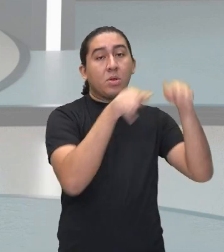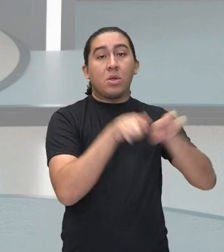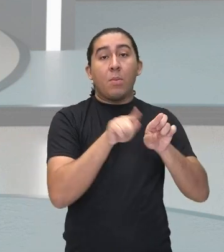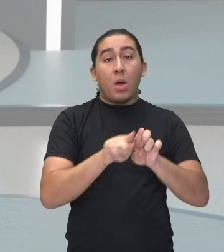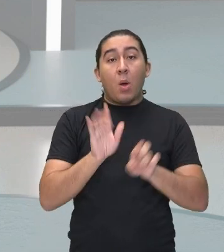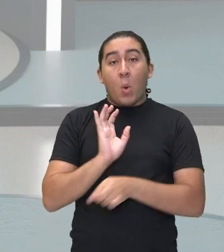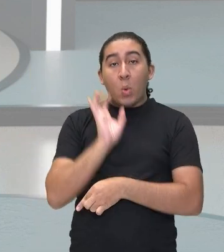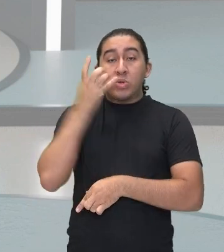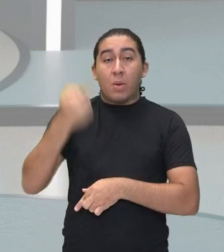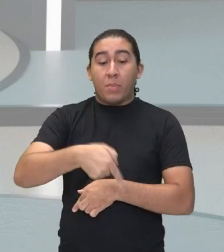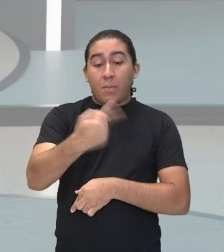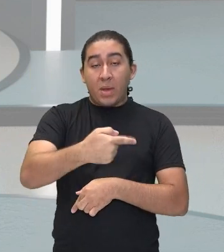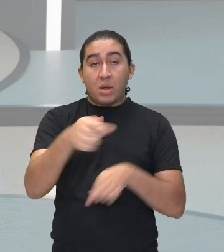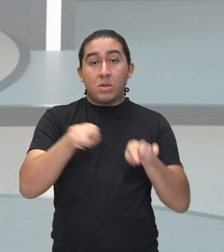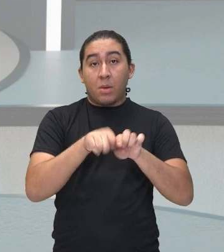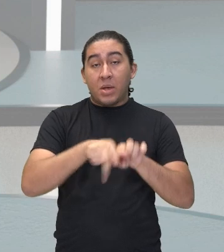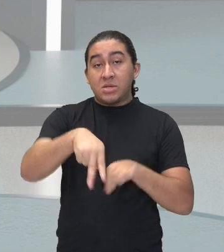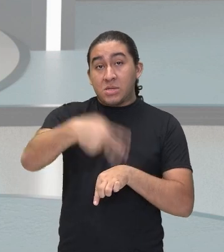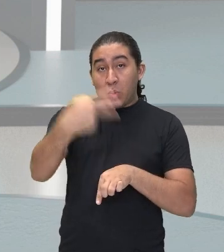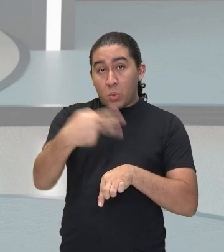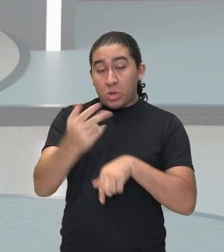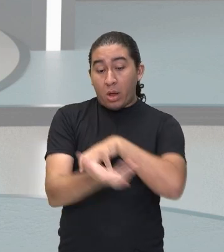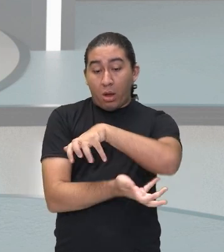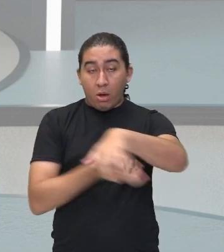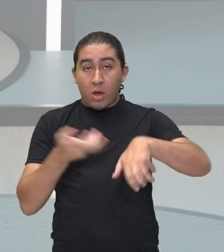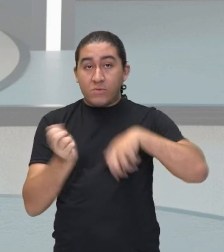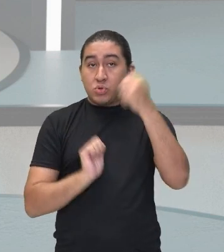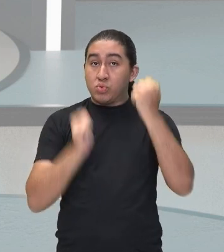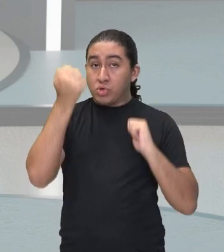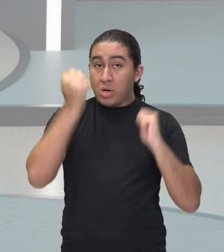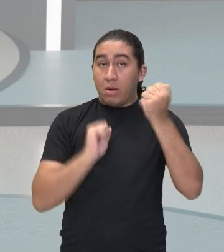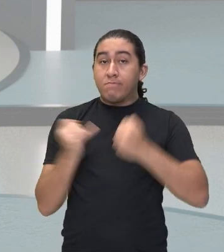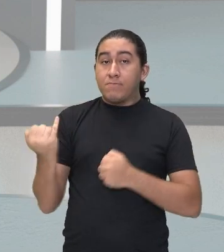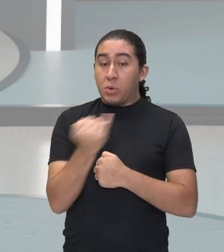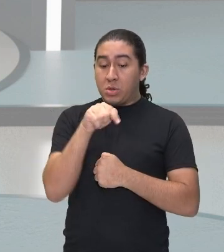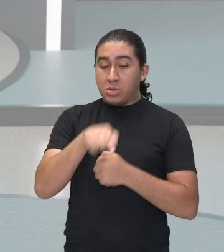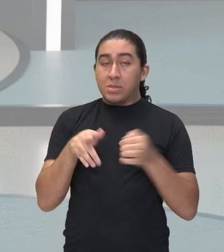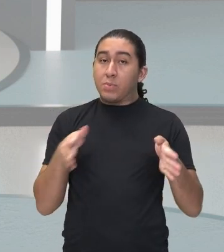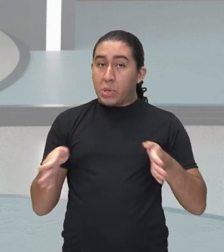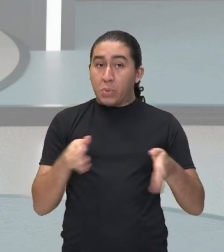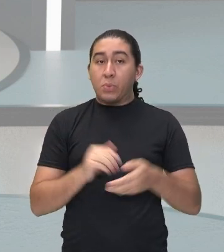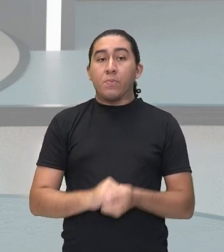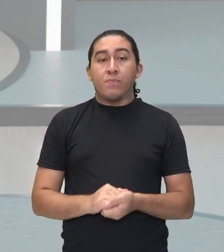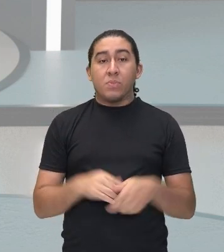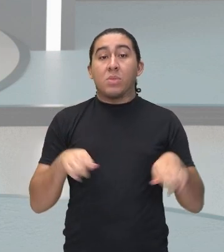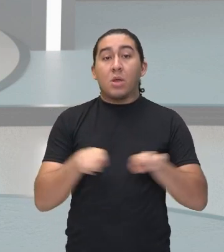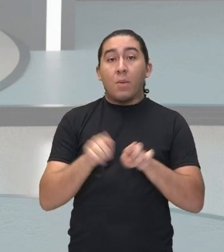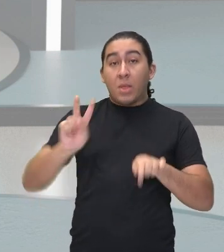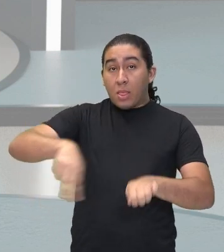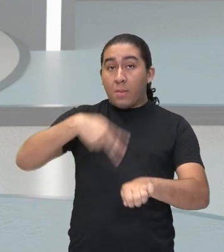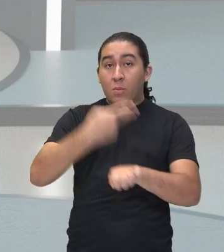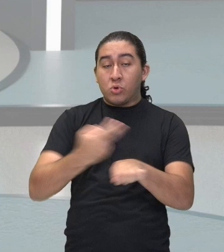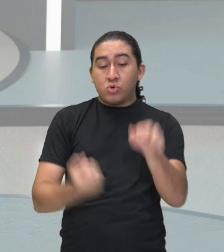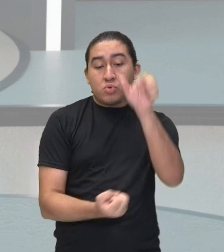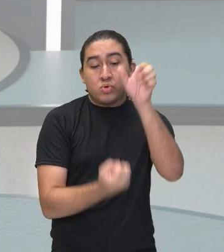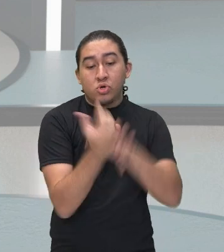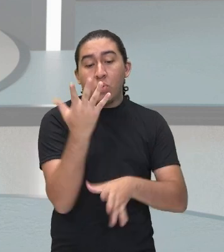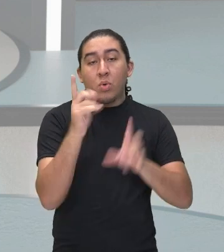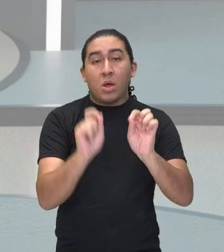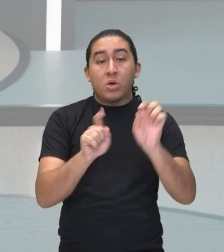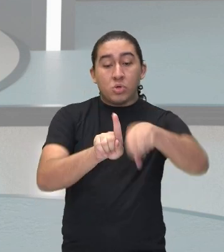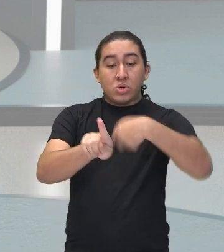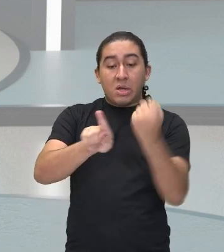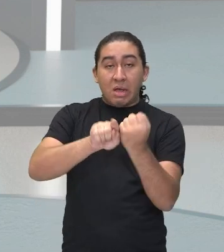segunda revolução industrial, que foi importante também, e com isso surgiram as camadas sociais,